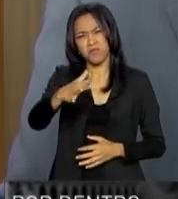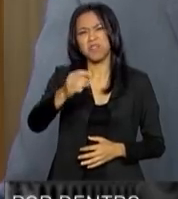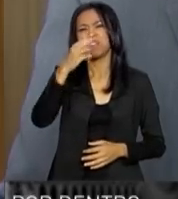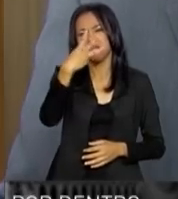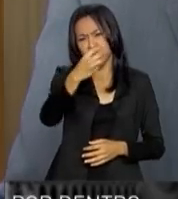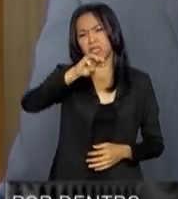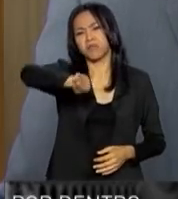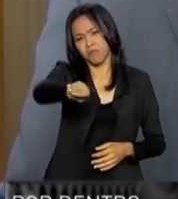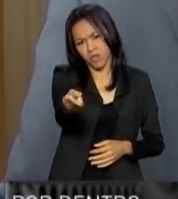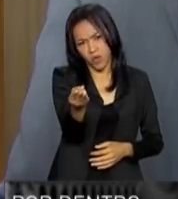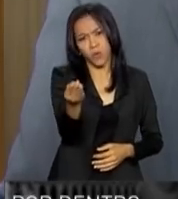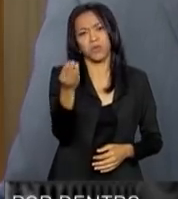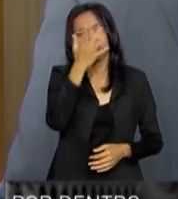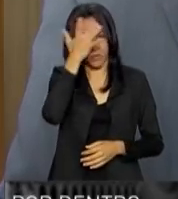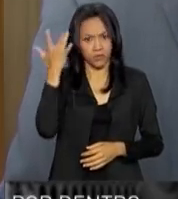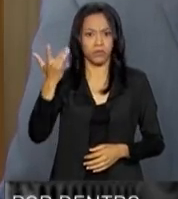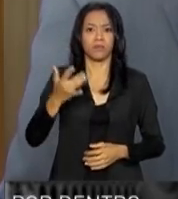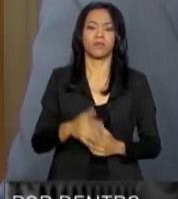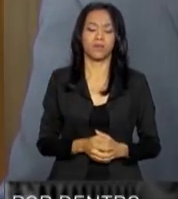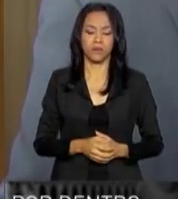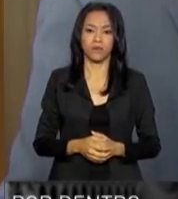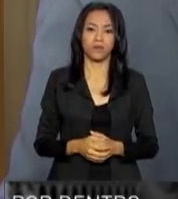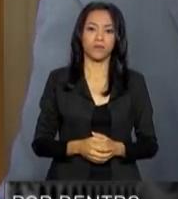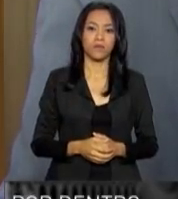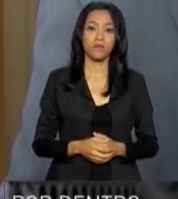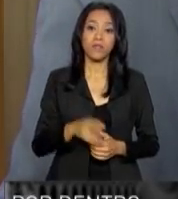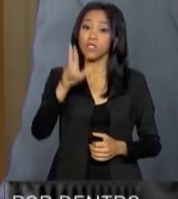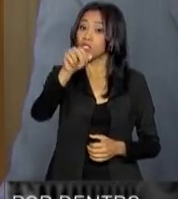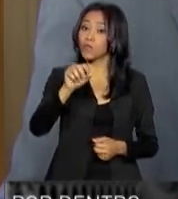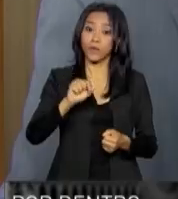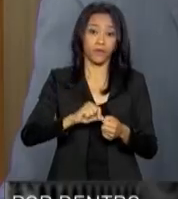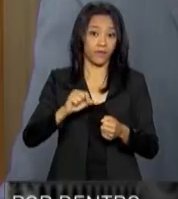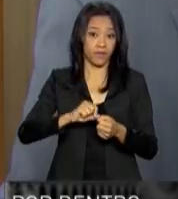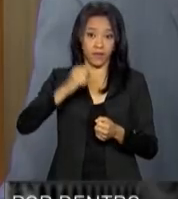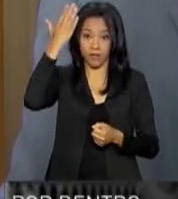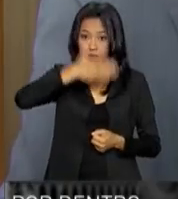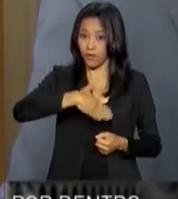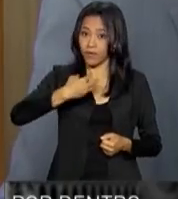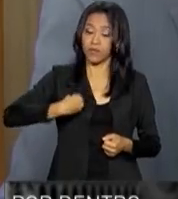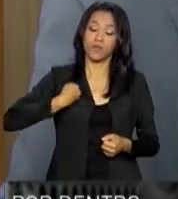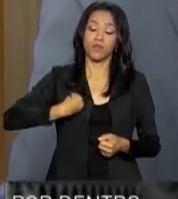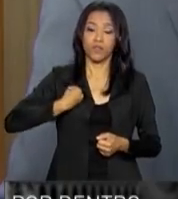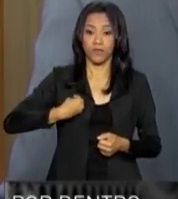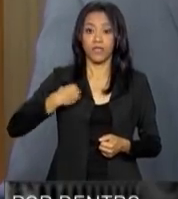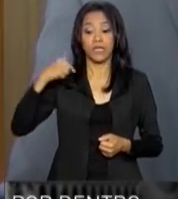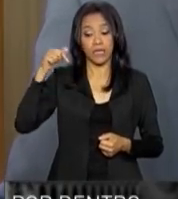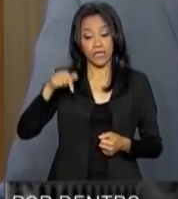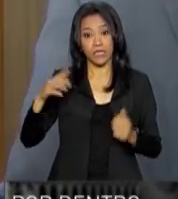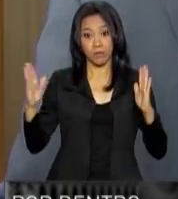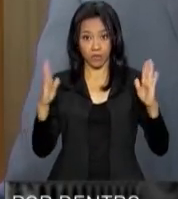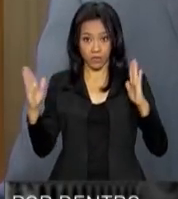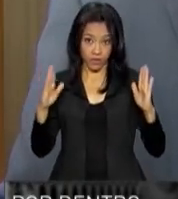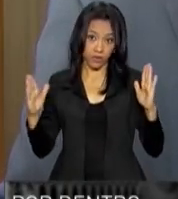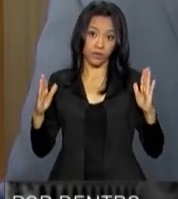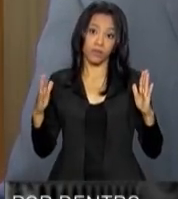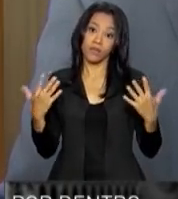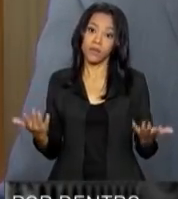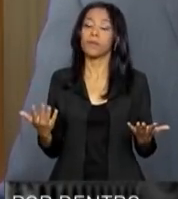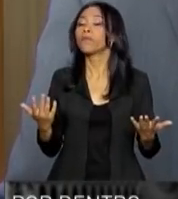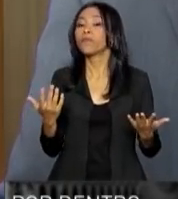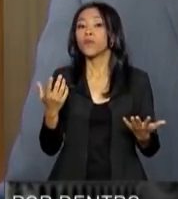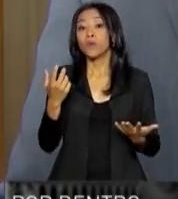pagamento de 34 milhões o que nunca fizeram foi de vida estão nesse processo do dia 20 8 da como eu disse o